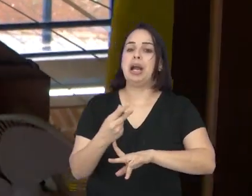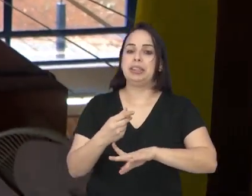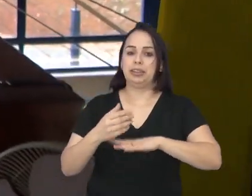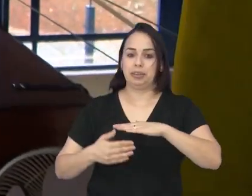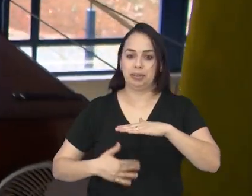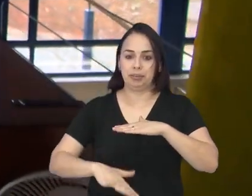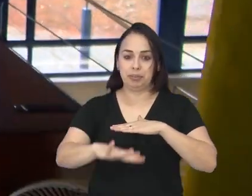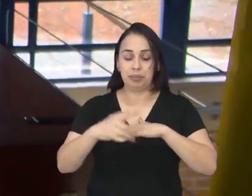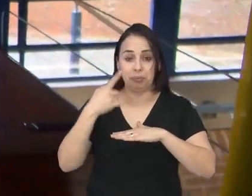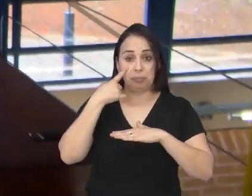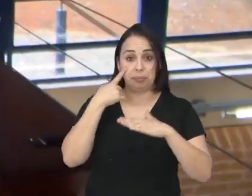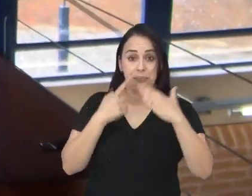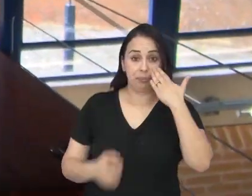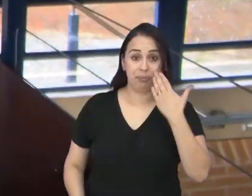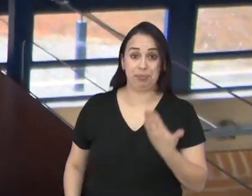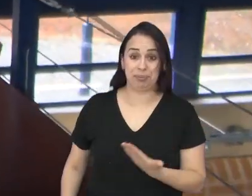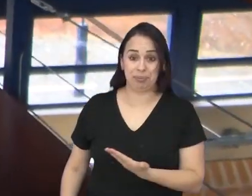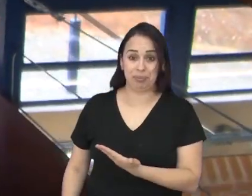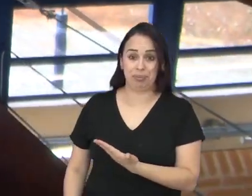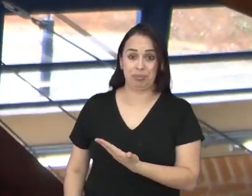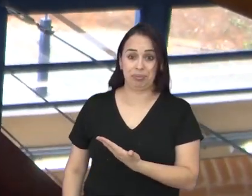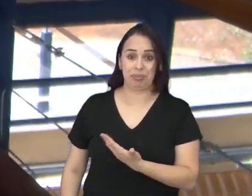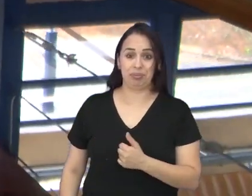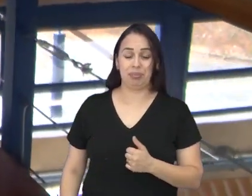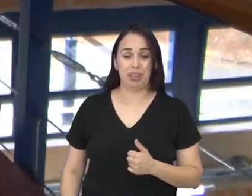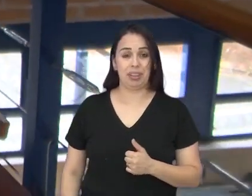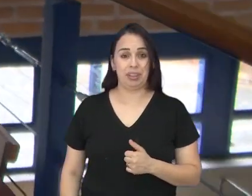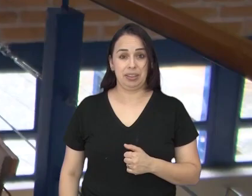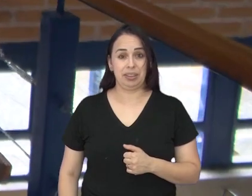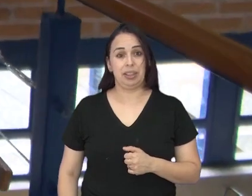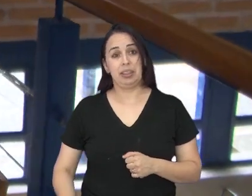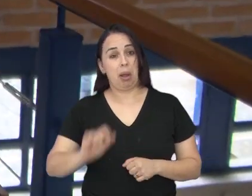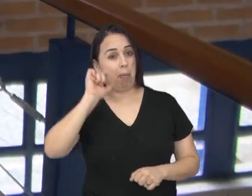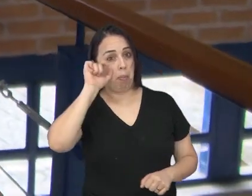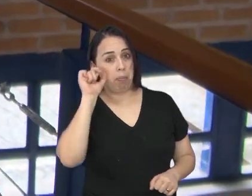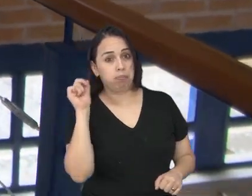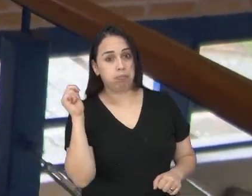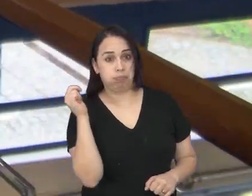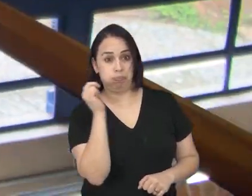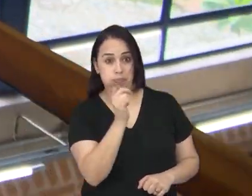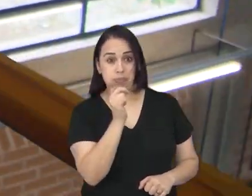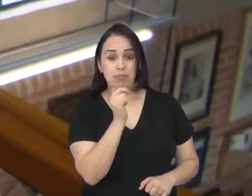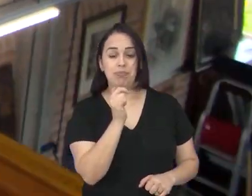aqui, né? Aqui. Tem muita coisa interessante, porque